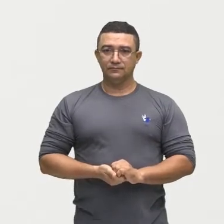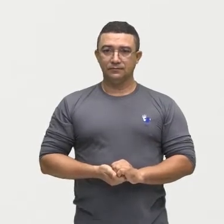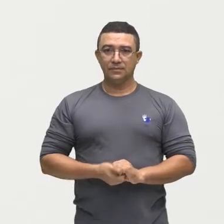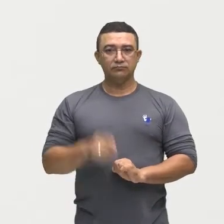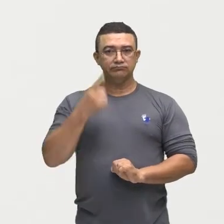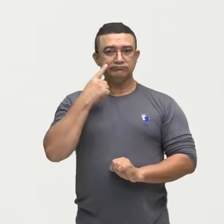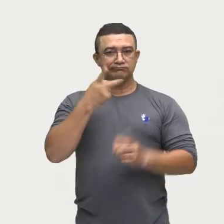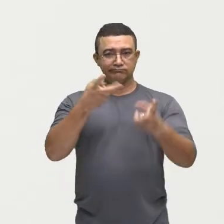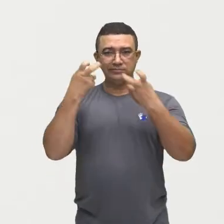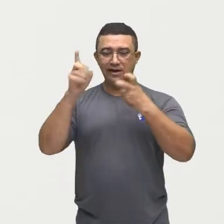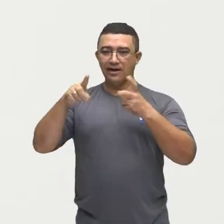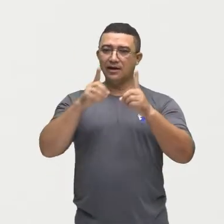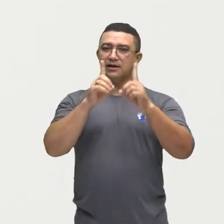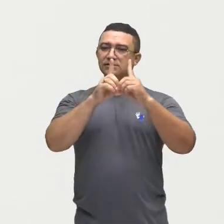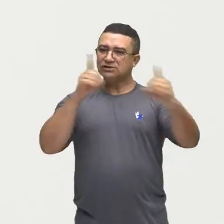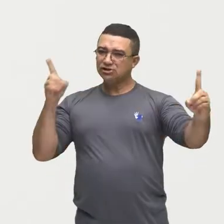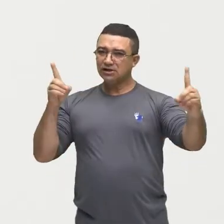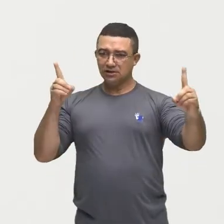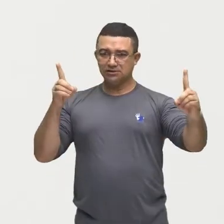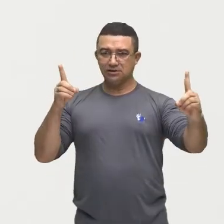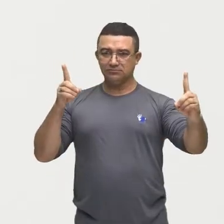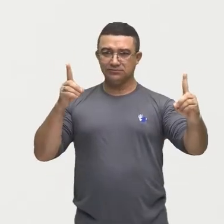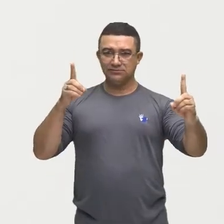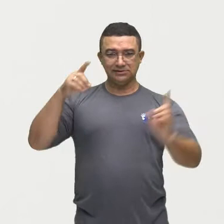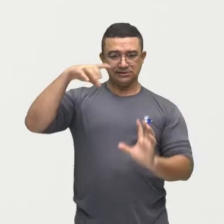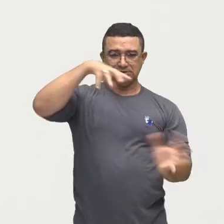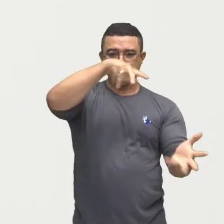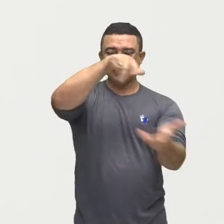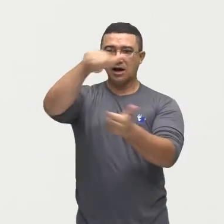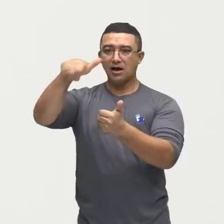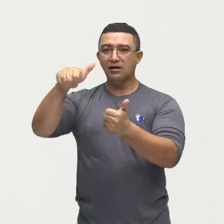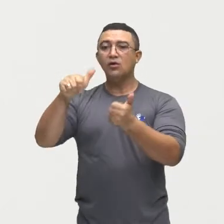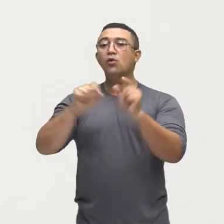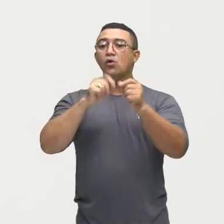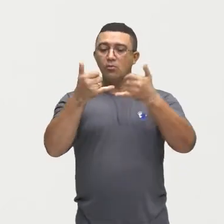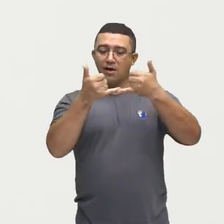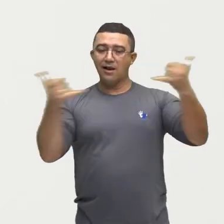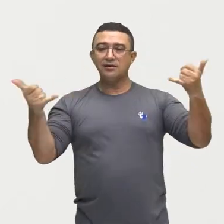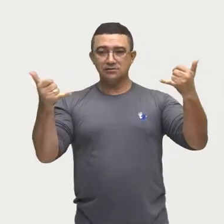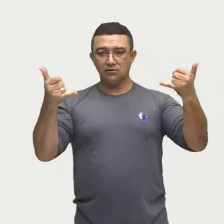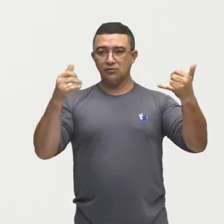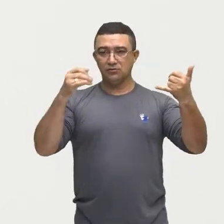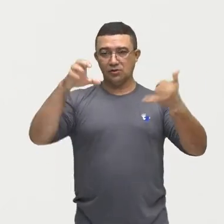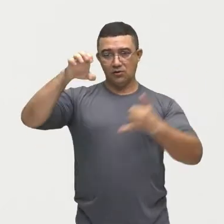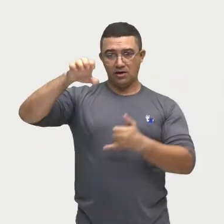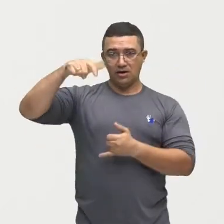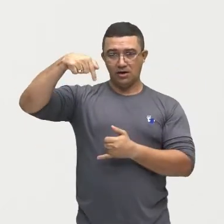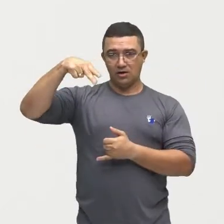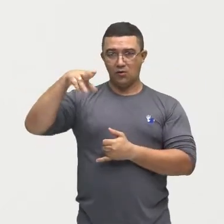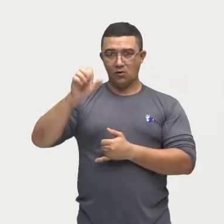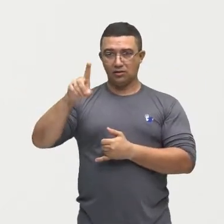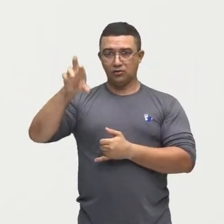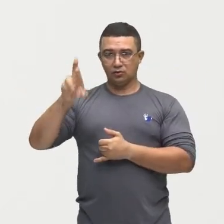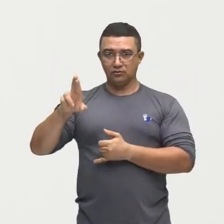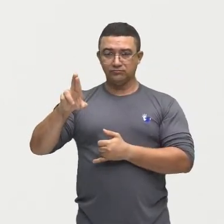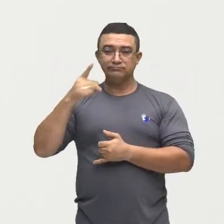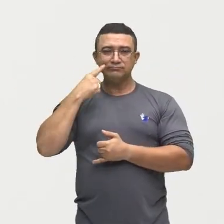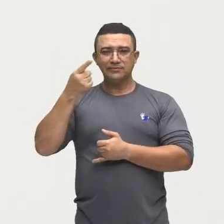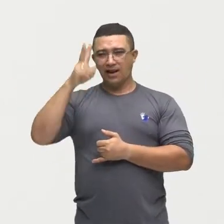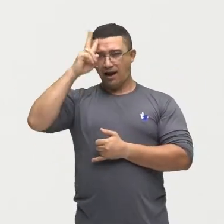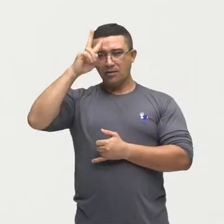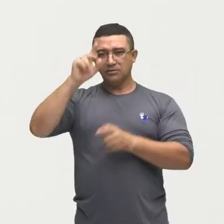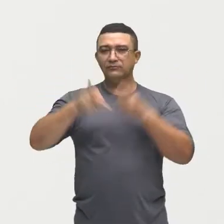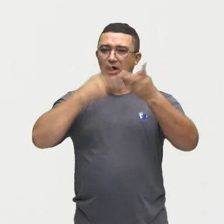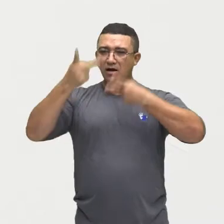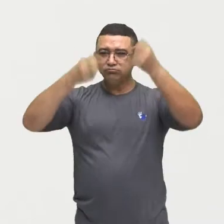distância de qualquer ponto da superfície com relação ao quê? A linha do Equador. Lembra que nós estávamos falando dos paralelos? Então,